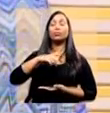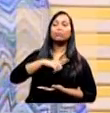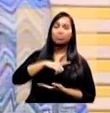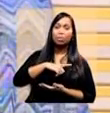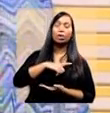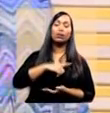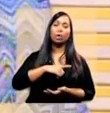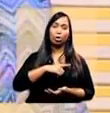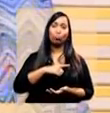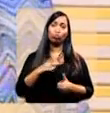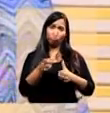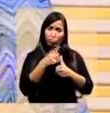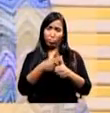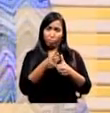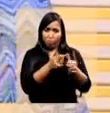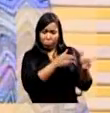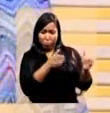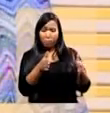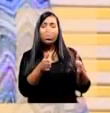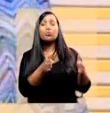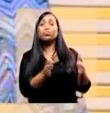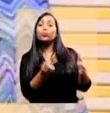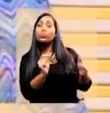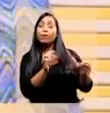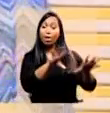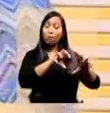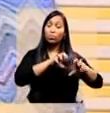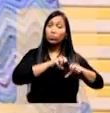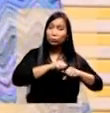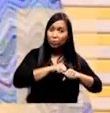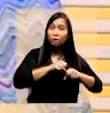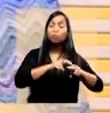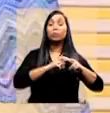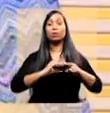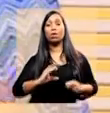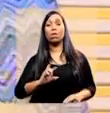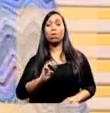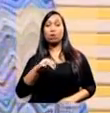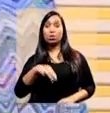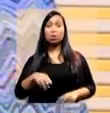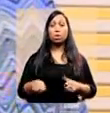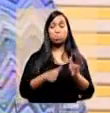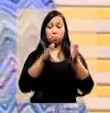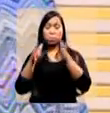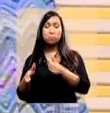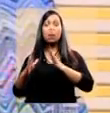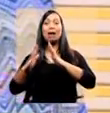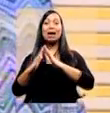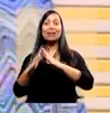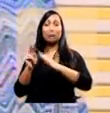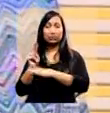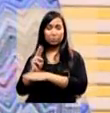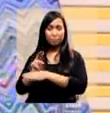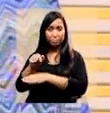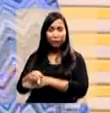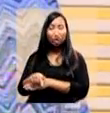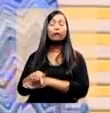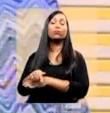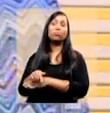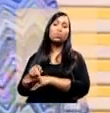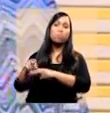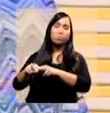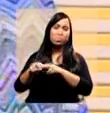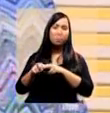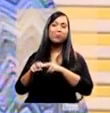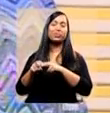temos, no primeiro momento, o acolhimento via o CRAM, no segundo momento, a casa-abrigo, no caso